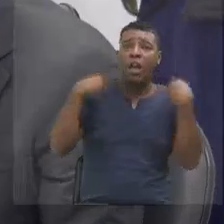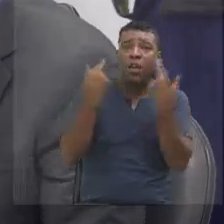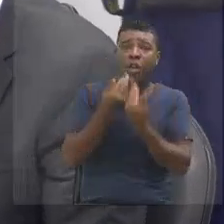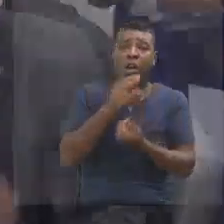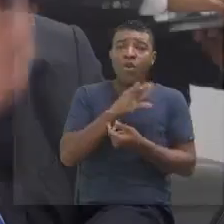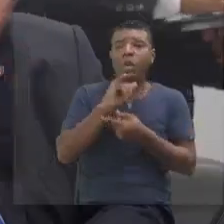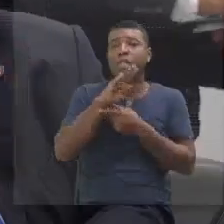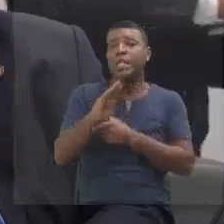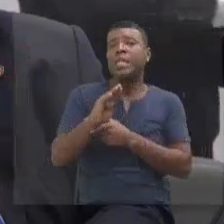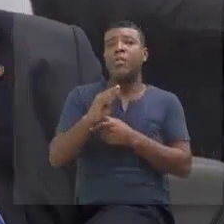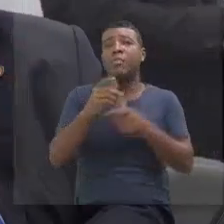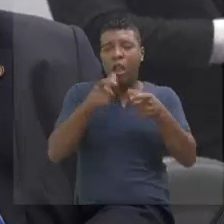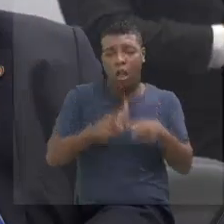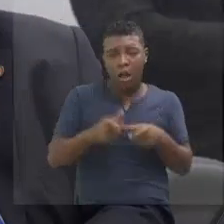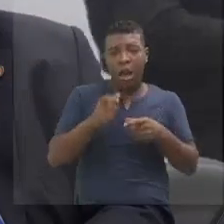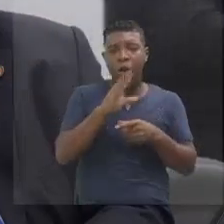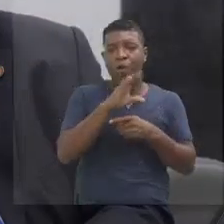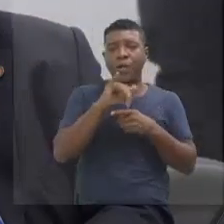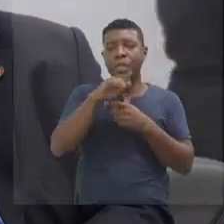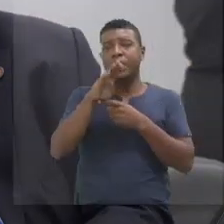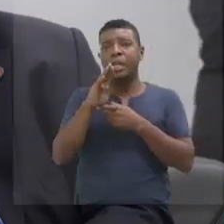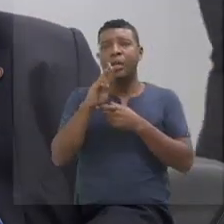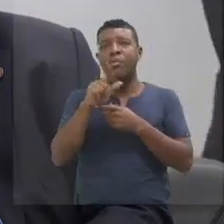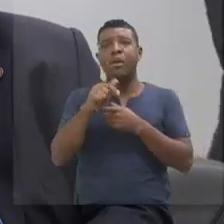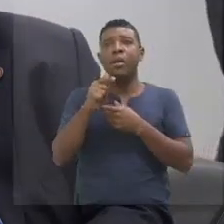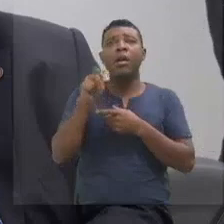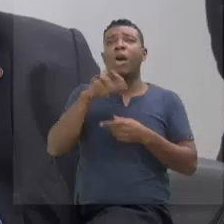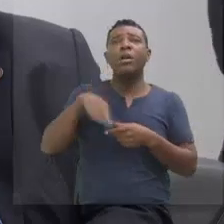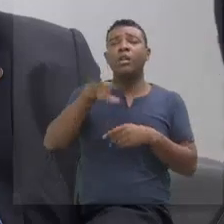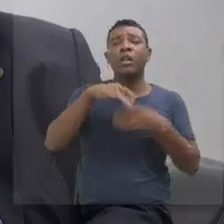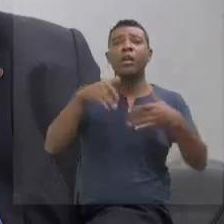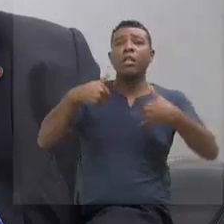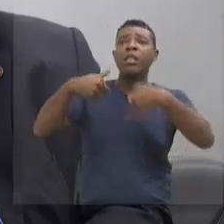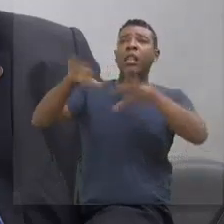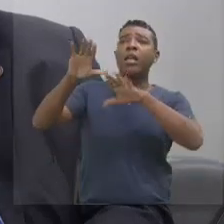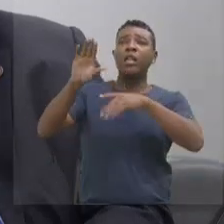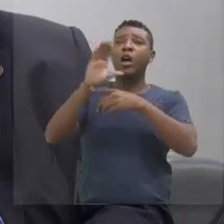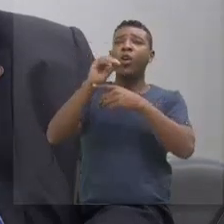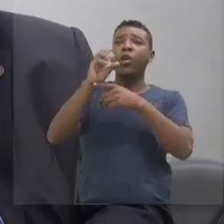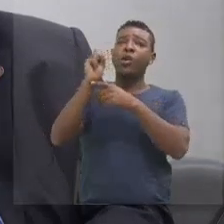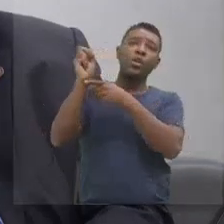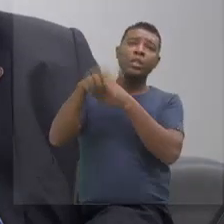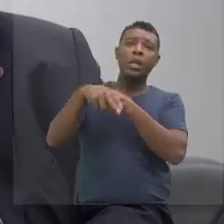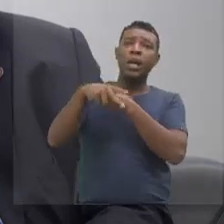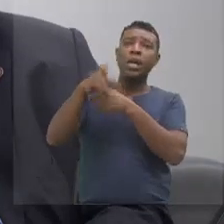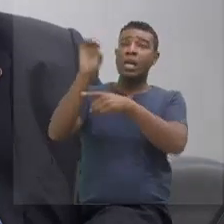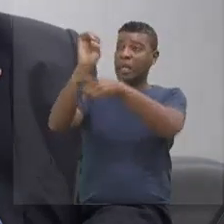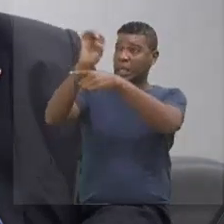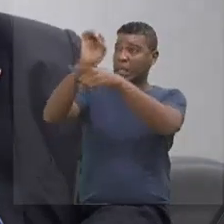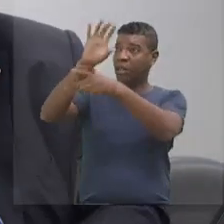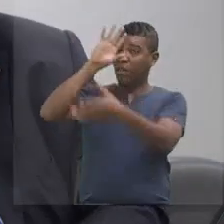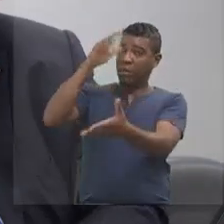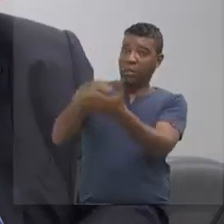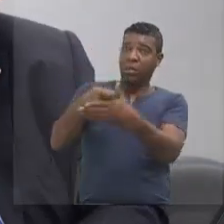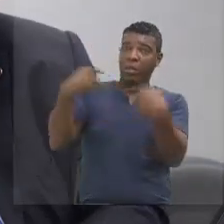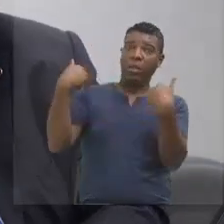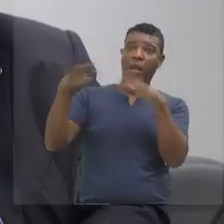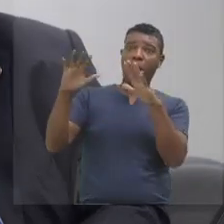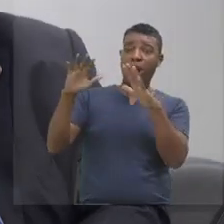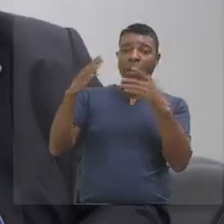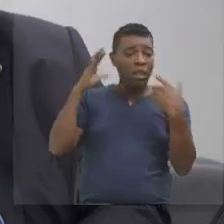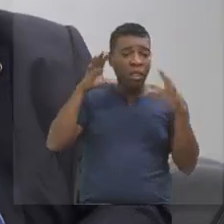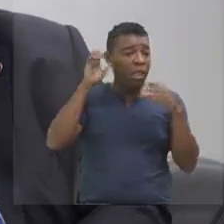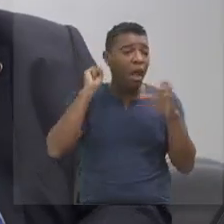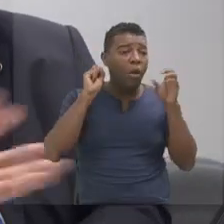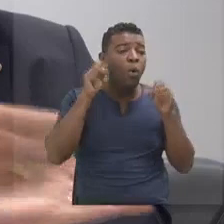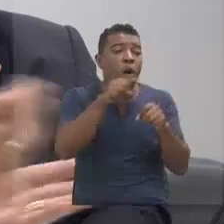cibe Regional deixamos só o Cosern Estadual toma as deliberações sem ouvir o povo sem ouvir a base